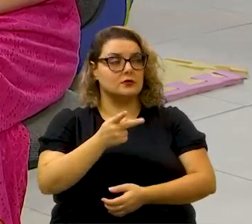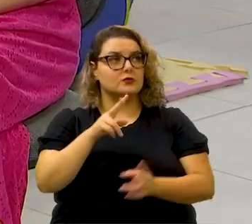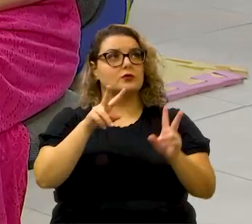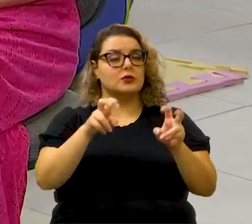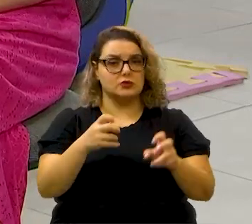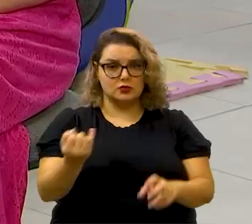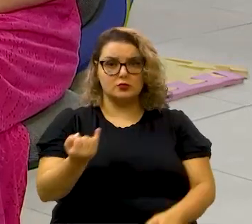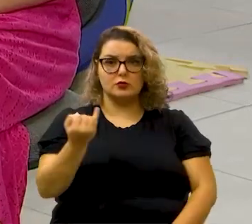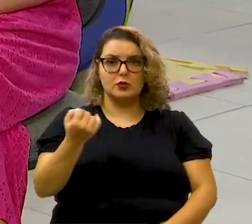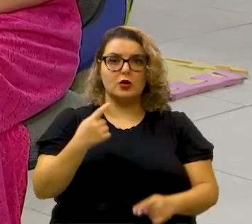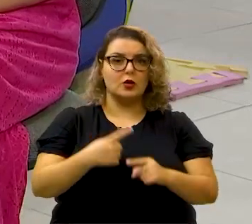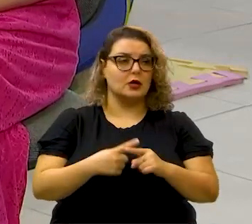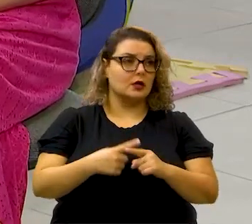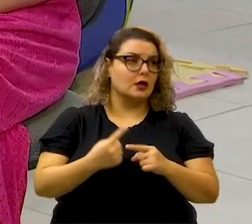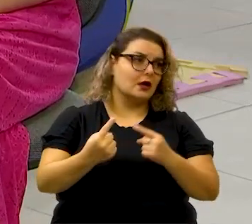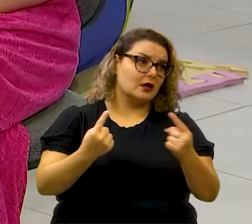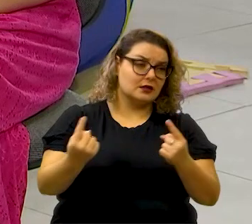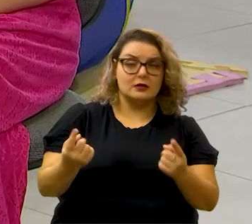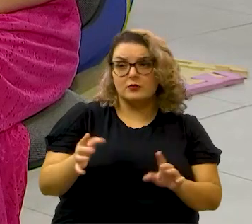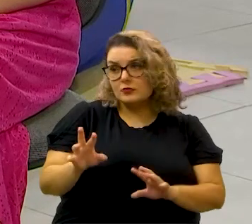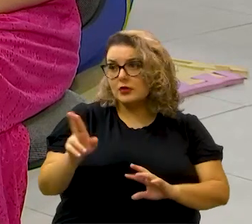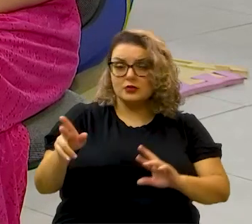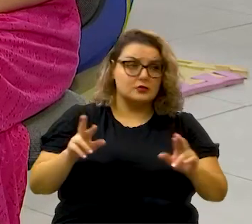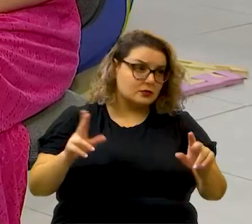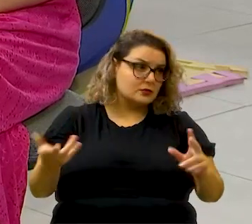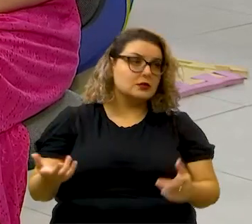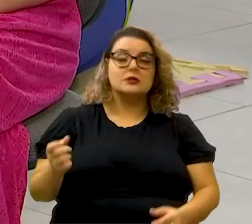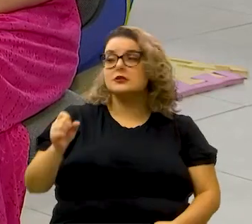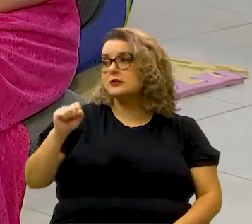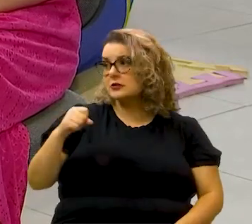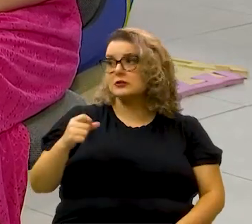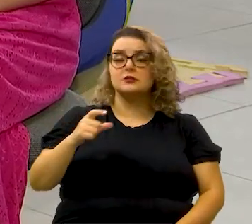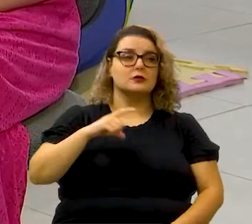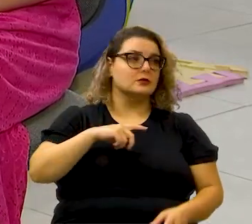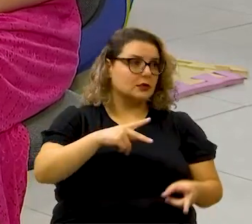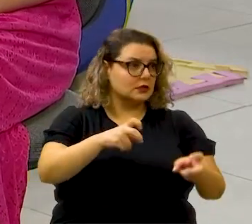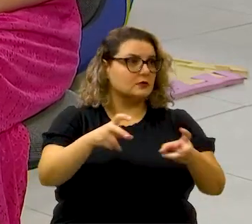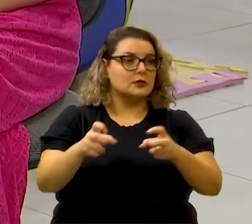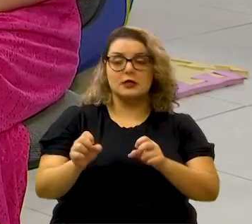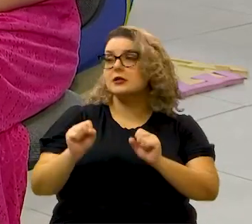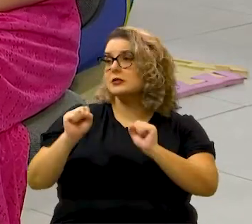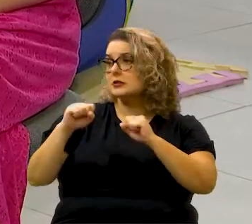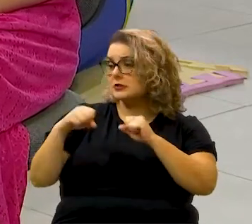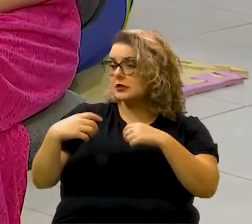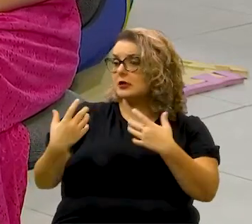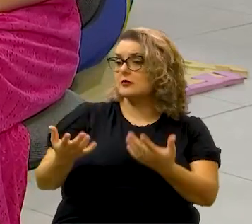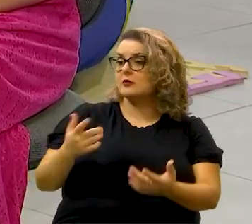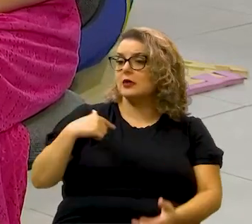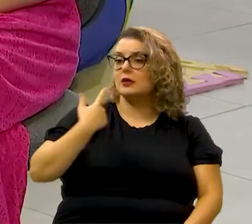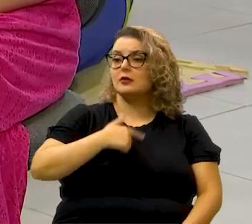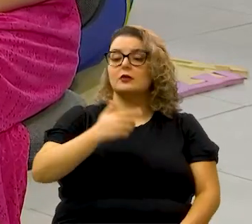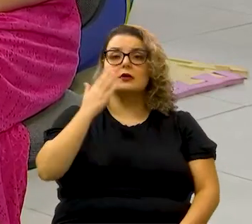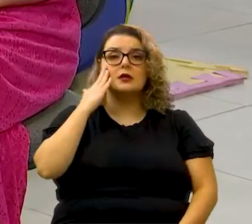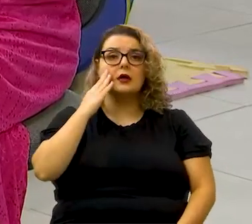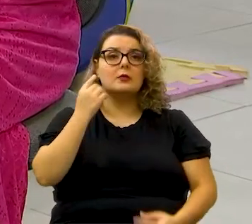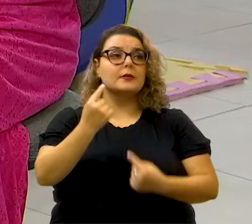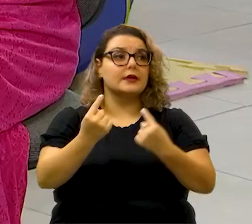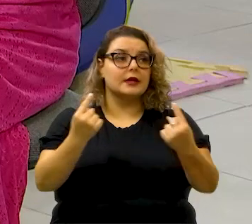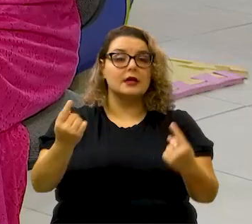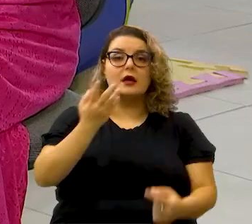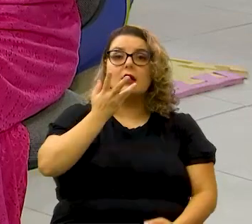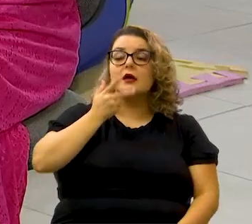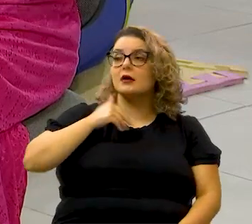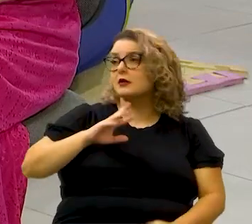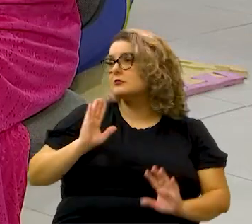assunto super importante, porque cada caso é um caso, né? Sim. Então tem que ter esse olhar também. Exatamente, né? A gente